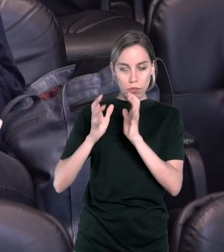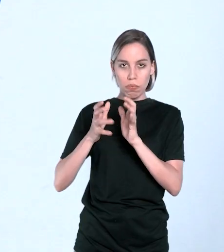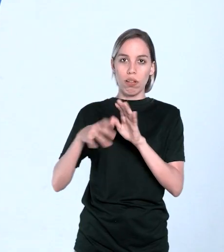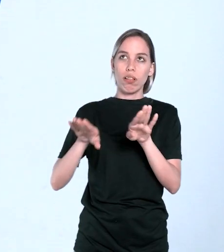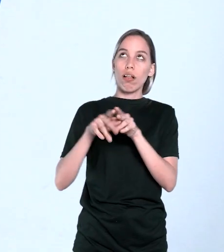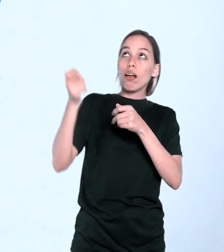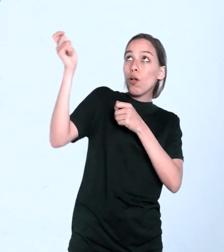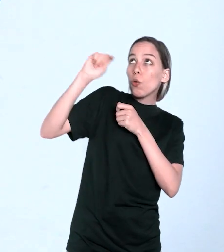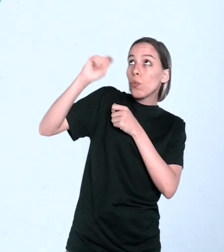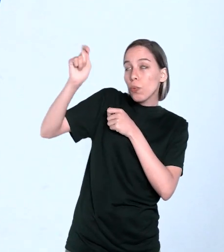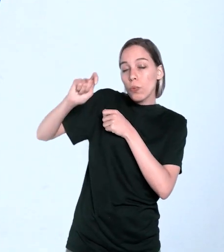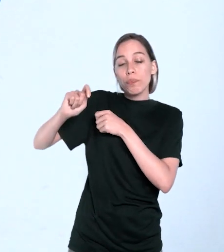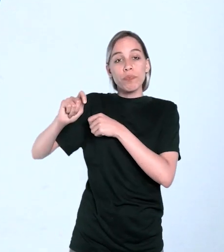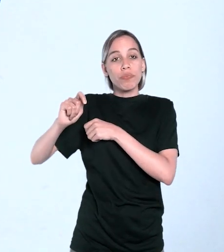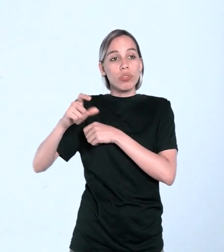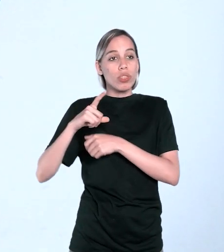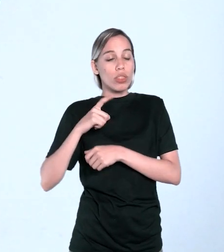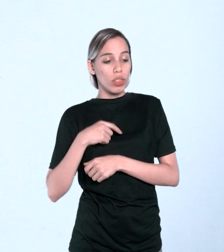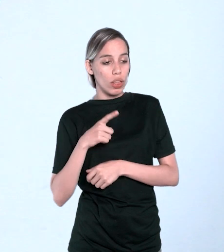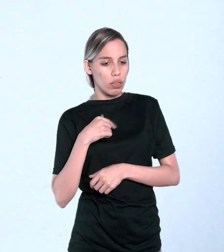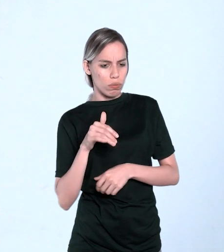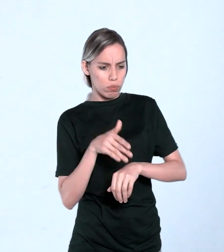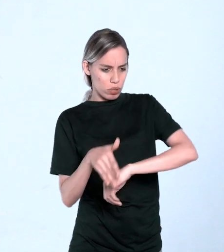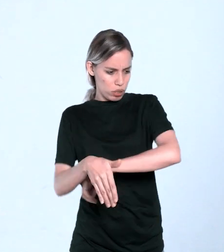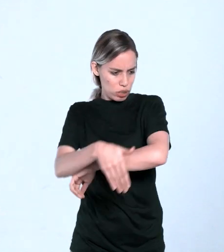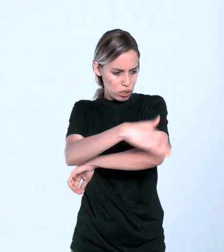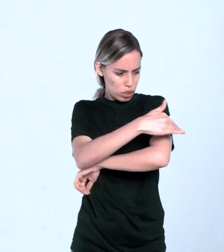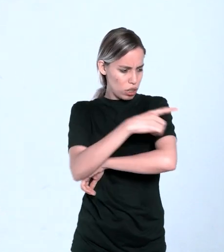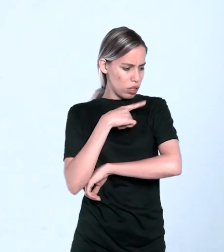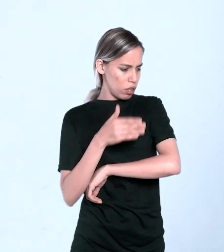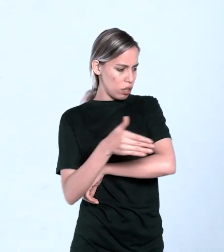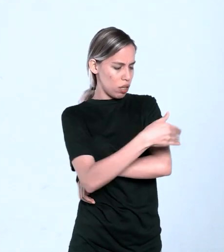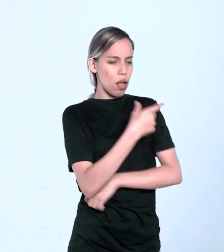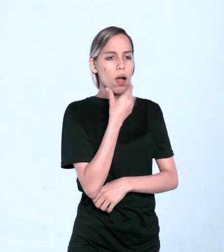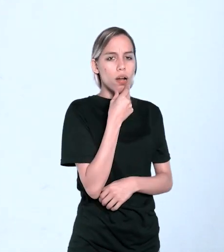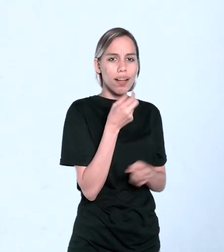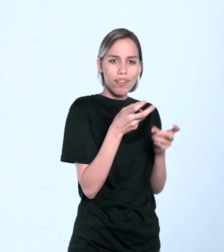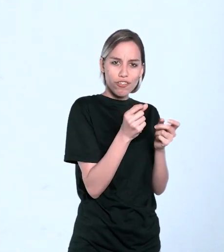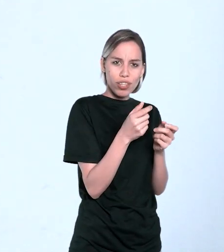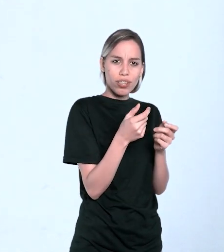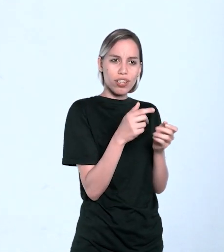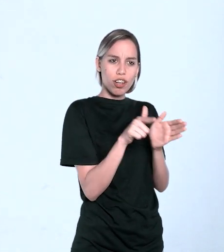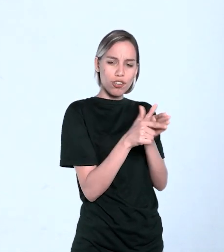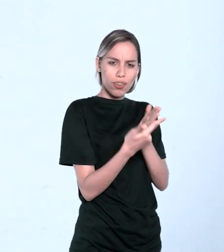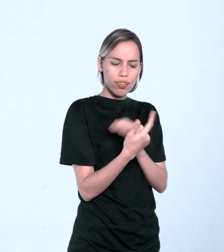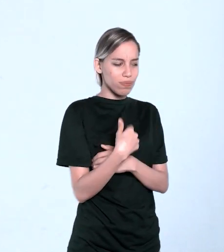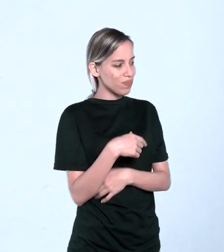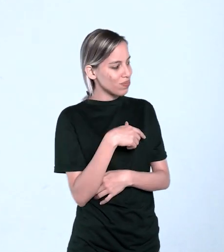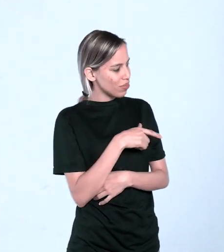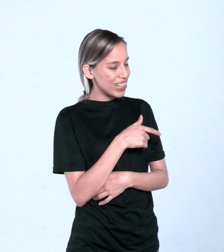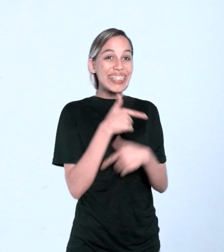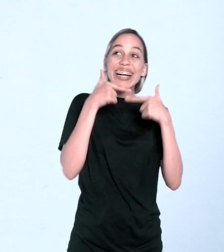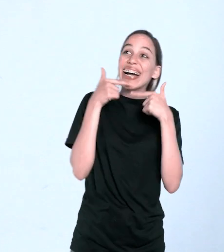Na esquina adiante, um mulato vendia jornais com um sorriso de rosto inteiro. Brigitta sorriu de volta. Incomodou-se com